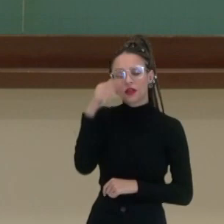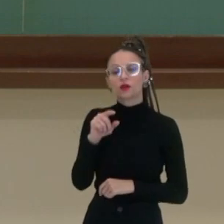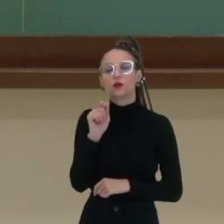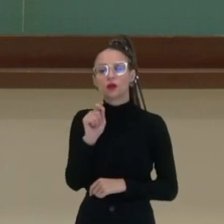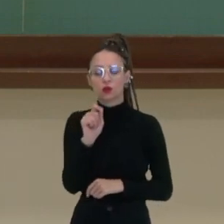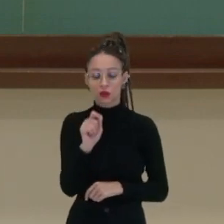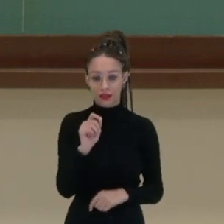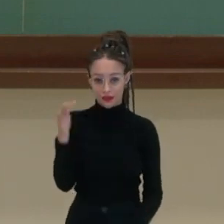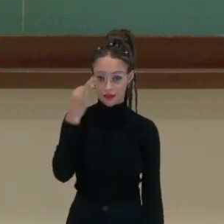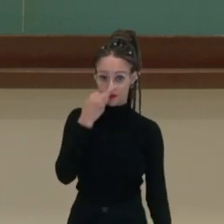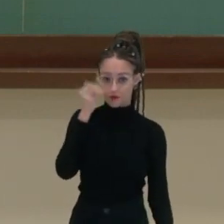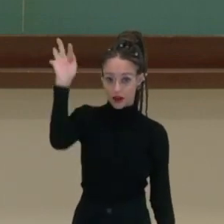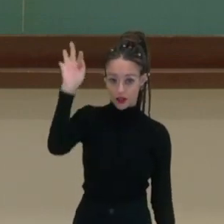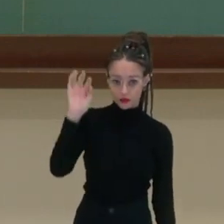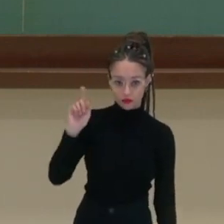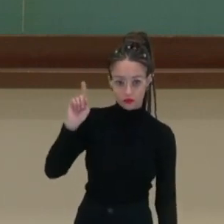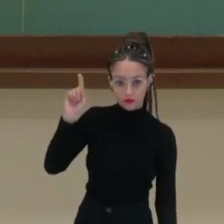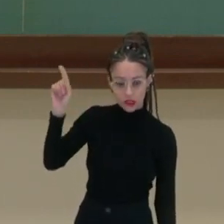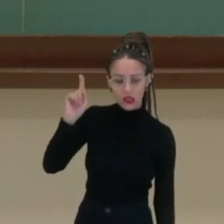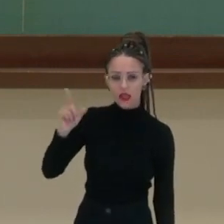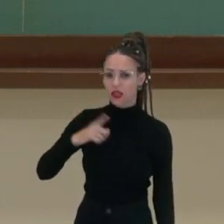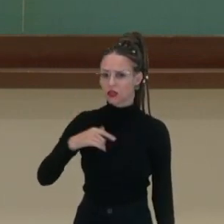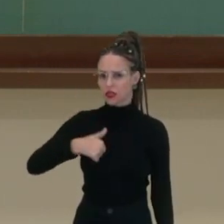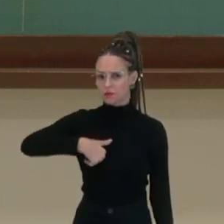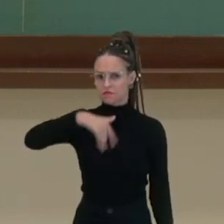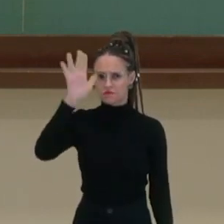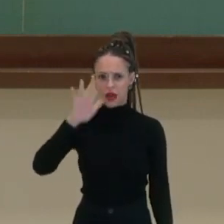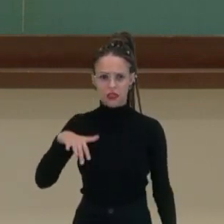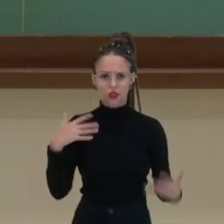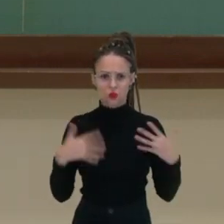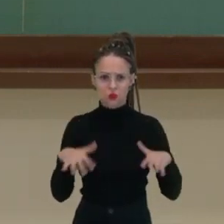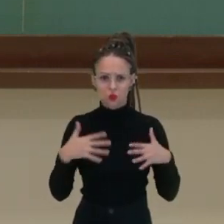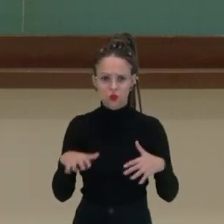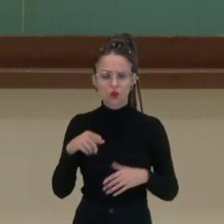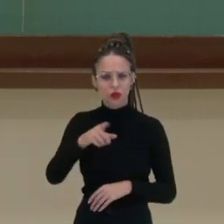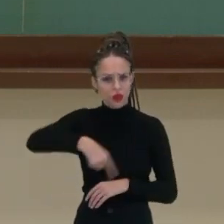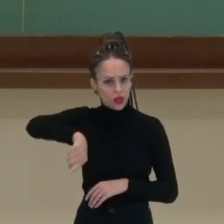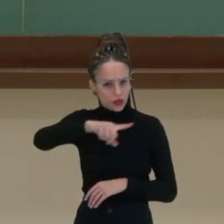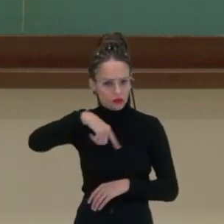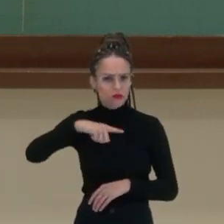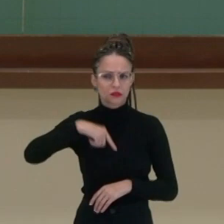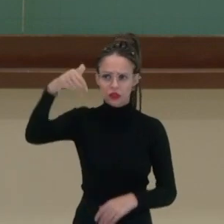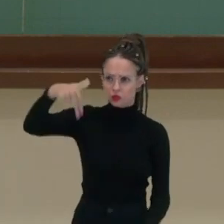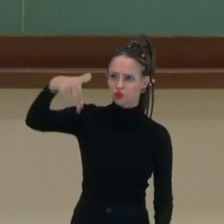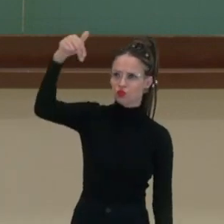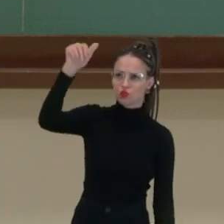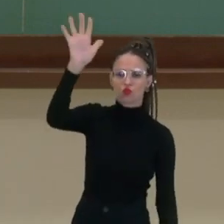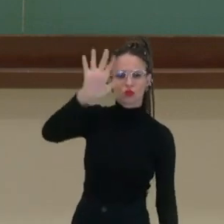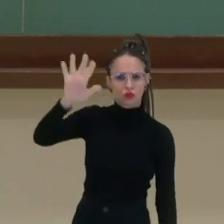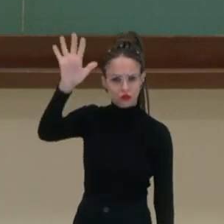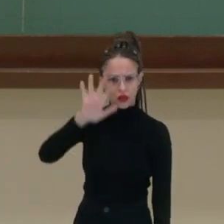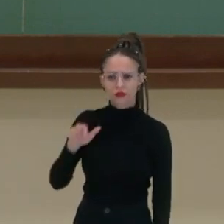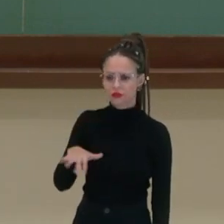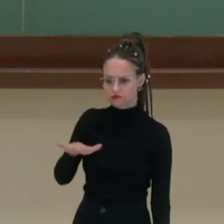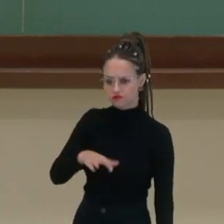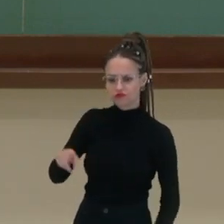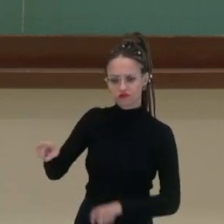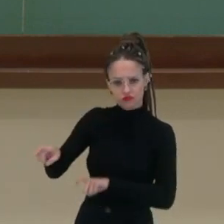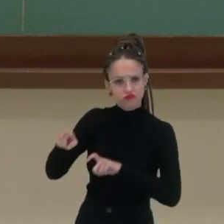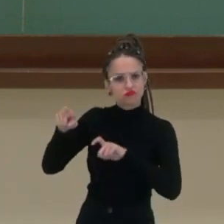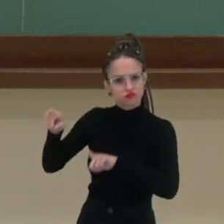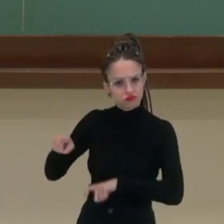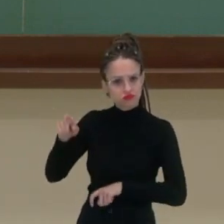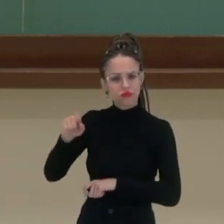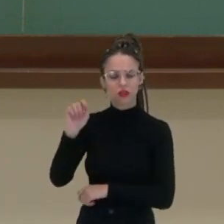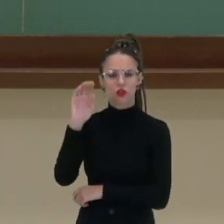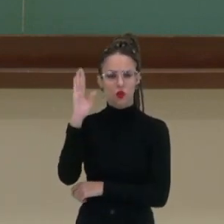os franceses, onde tem os maiores arqueteiros, mantêm na região nordeste fazendas de produção de pau-brasil,